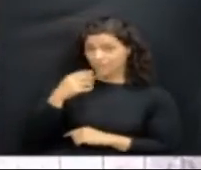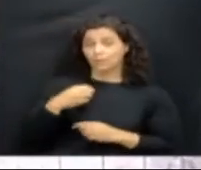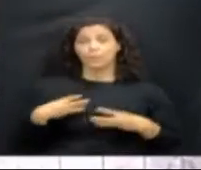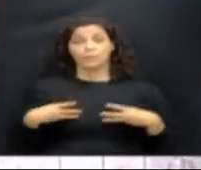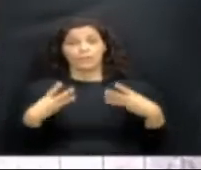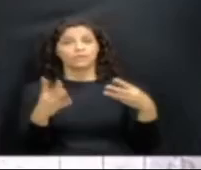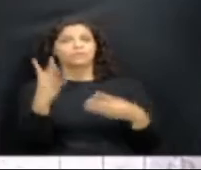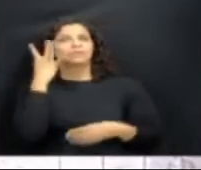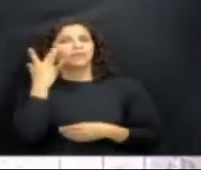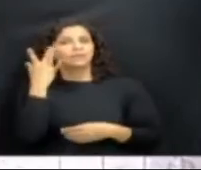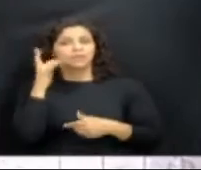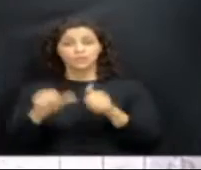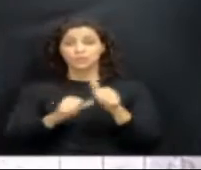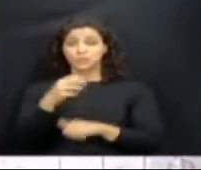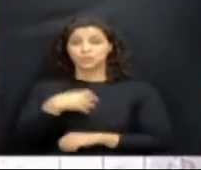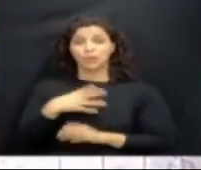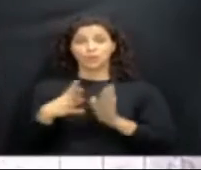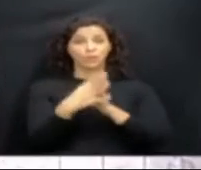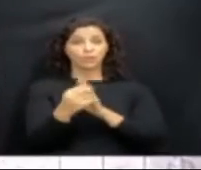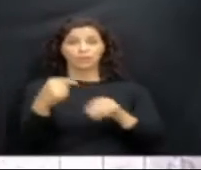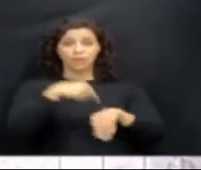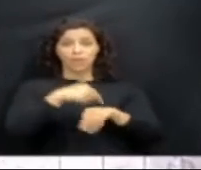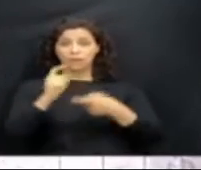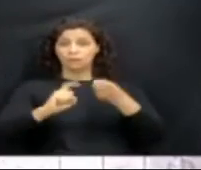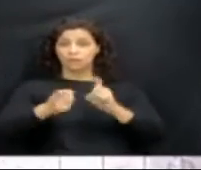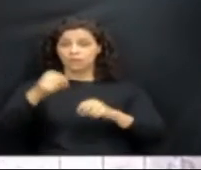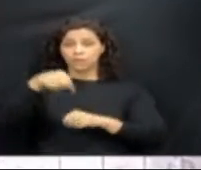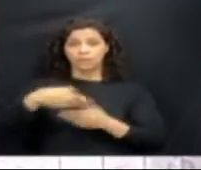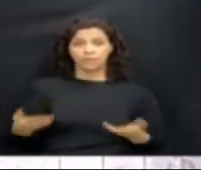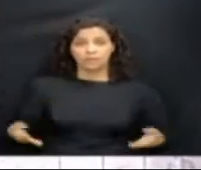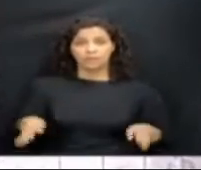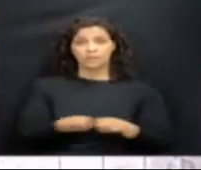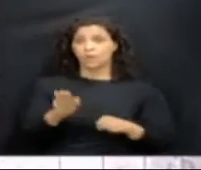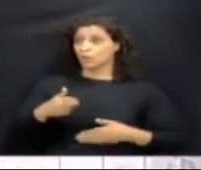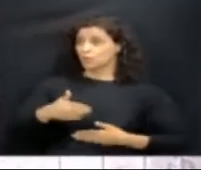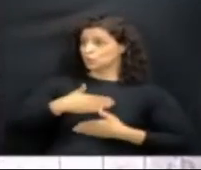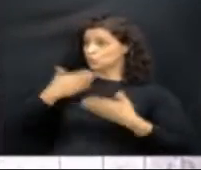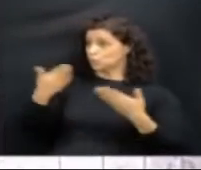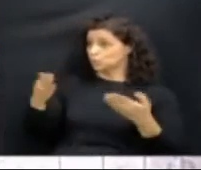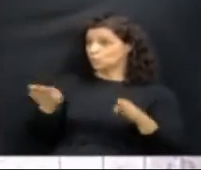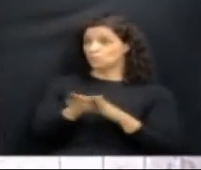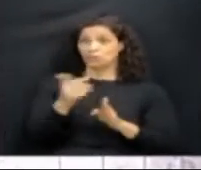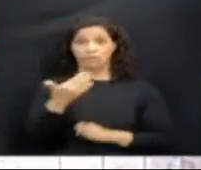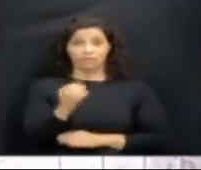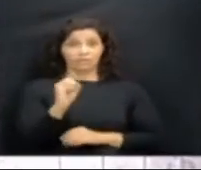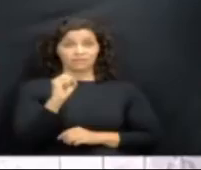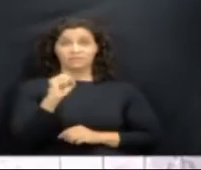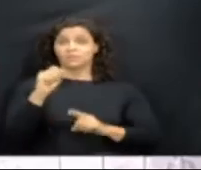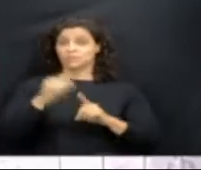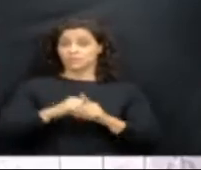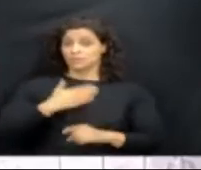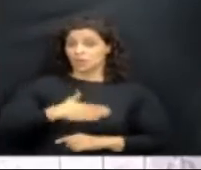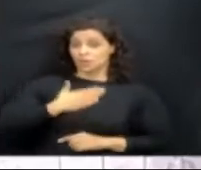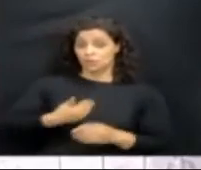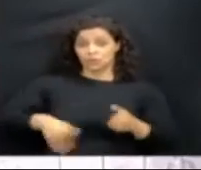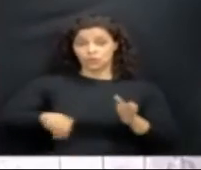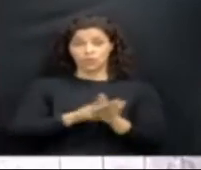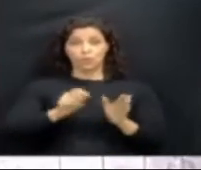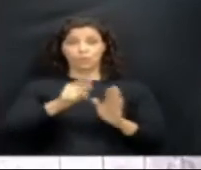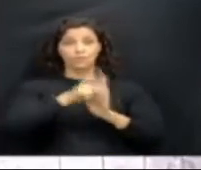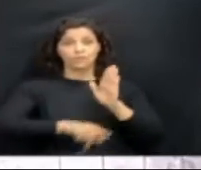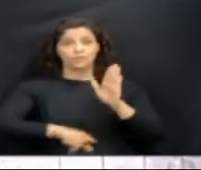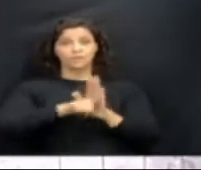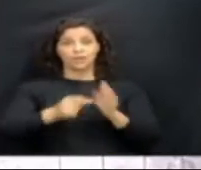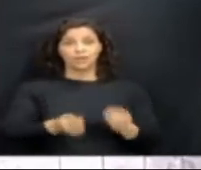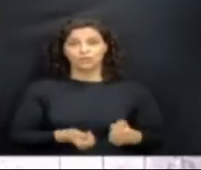Tarcísio mudou a modelagem no meio da audiência pública. O elemento surpresa, no dia 10/8, veio para essa casa o PL